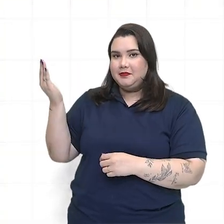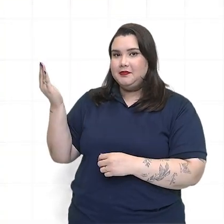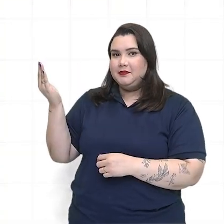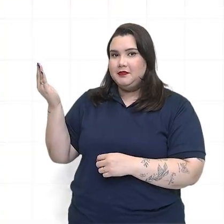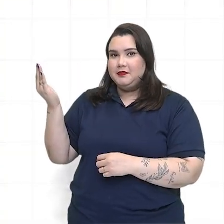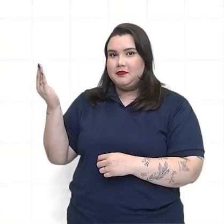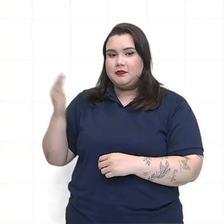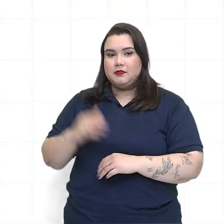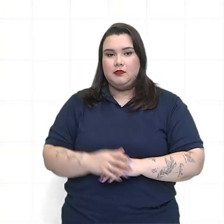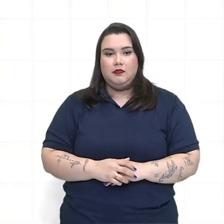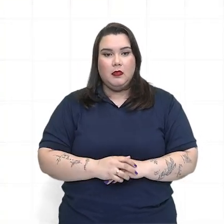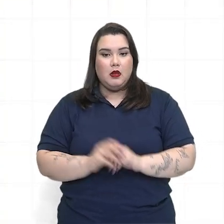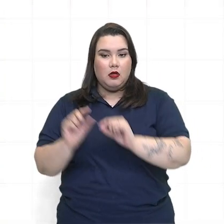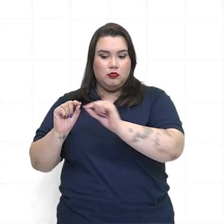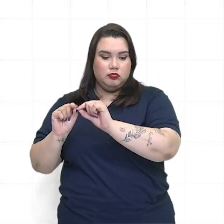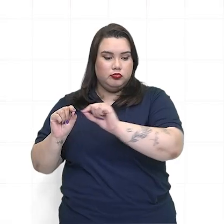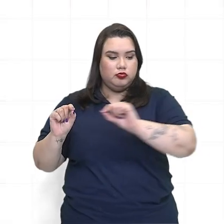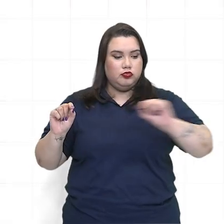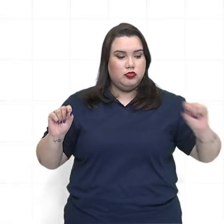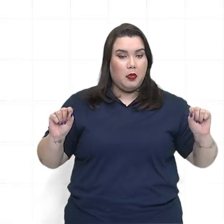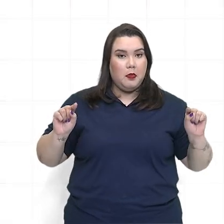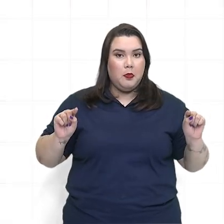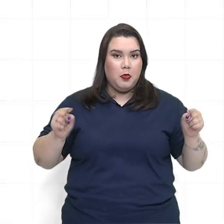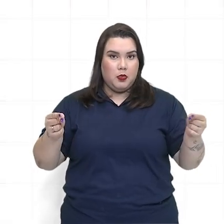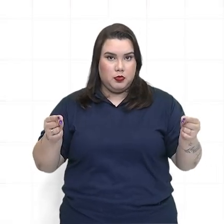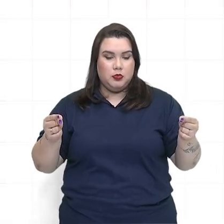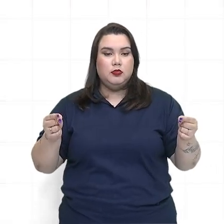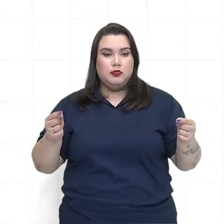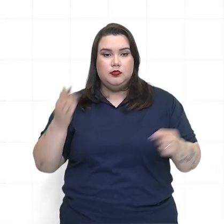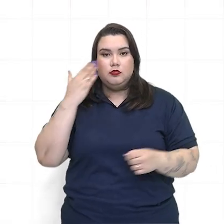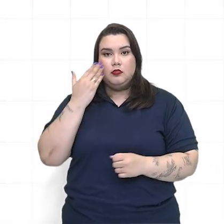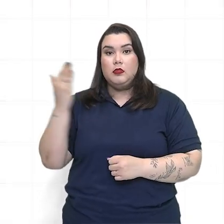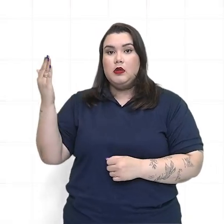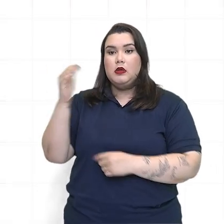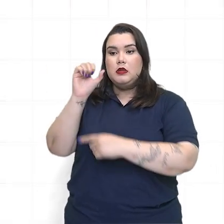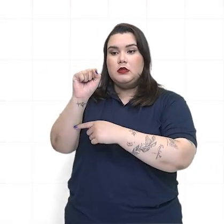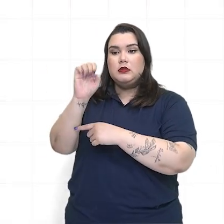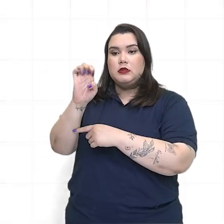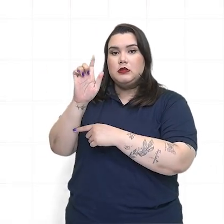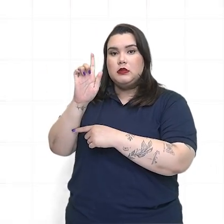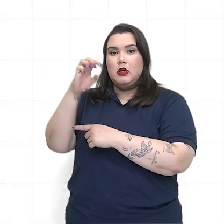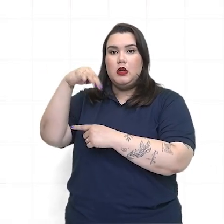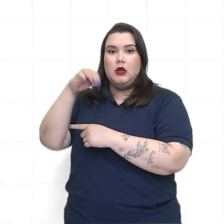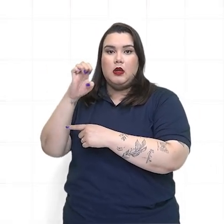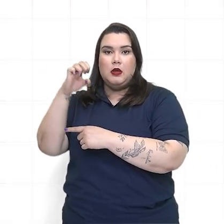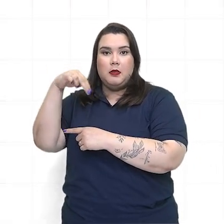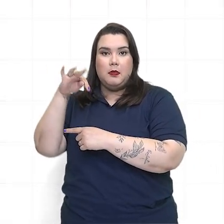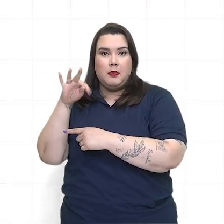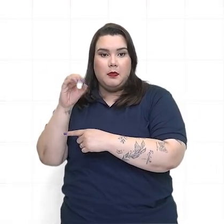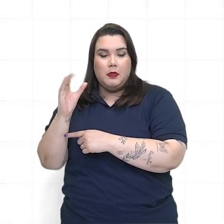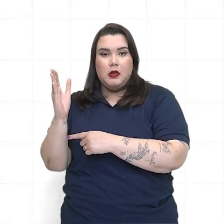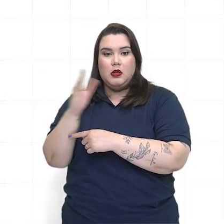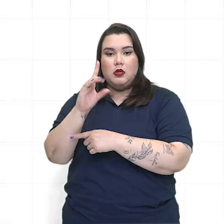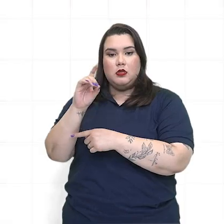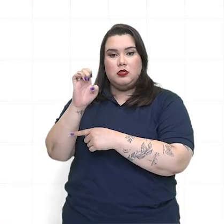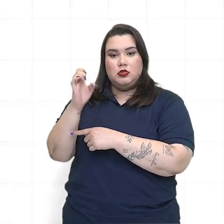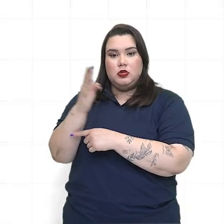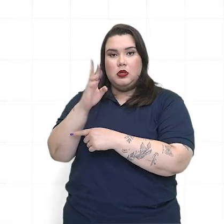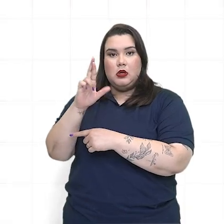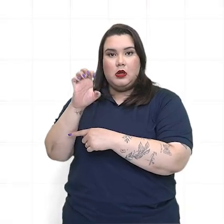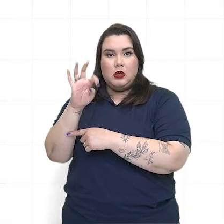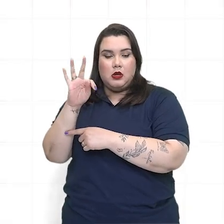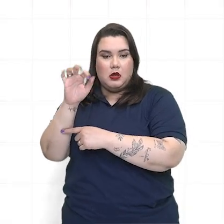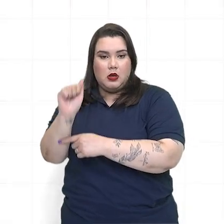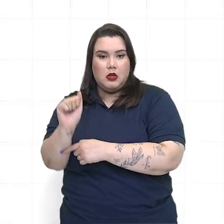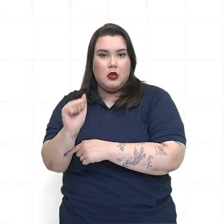por exemplo, segmento de reta. O que é um segmento de reta? O segmento de reta é uma parte finita de uma